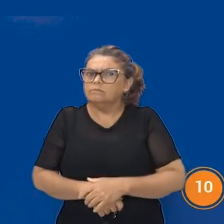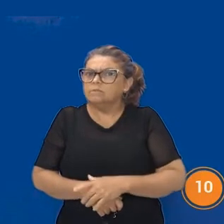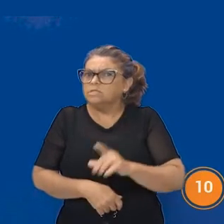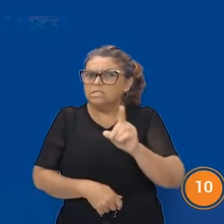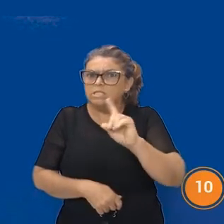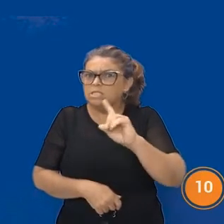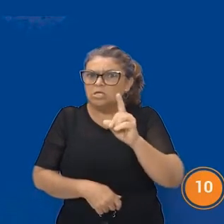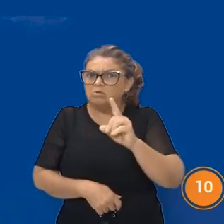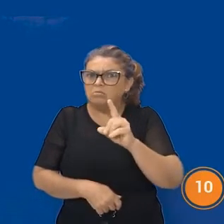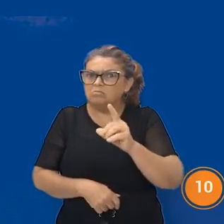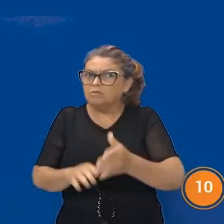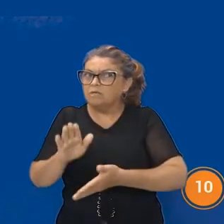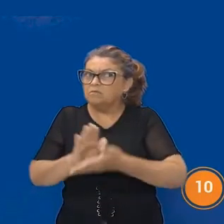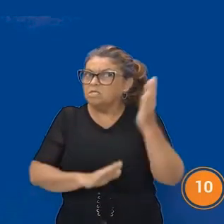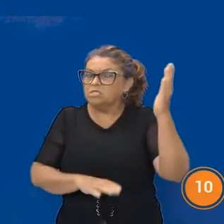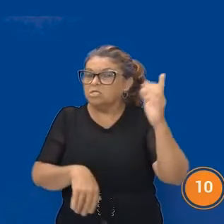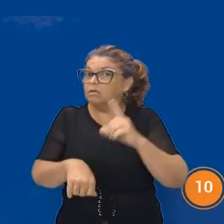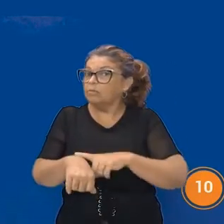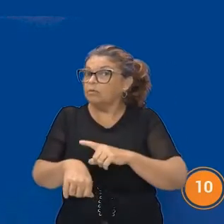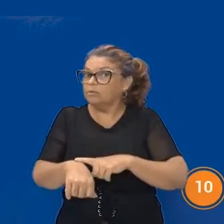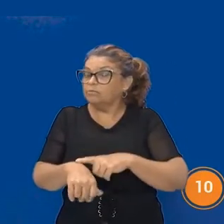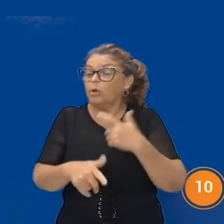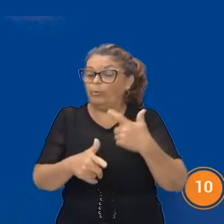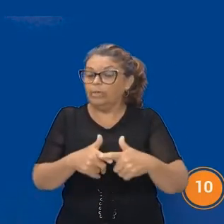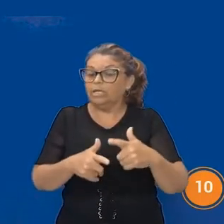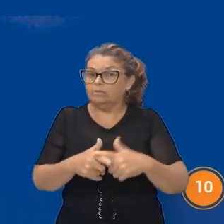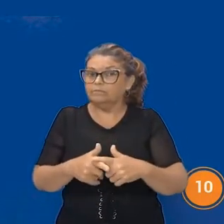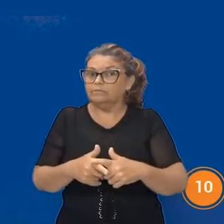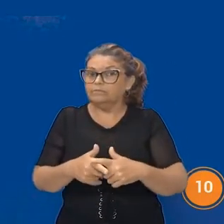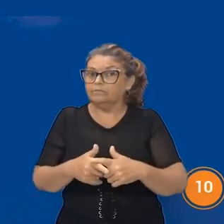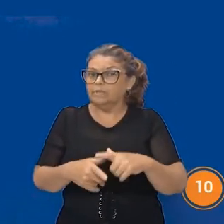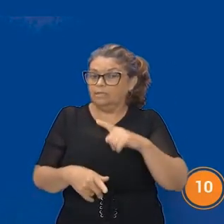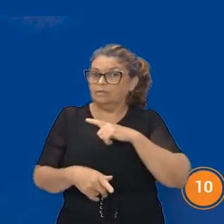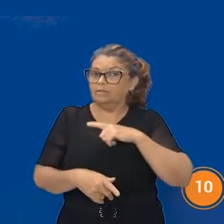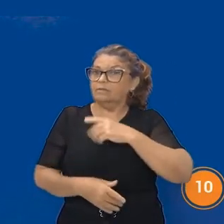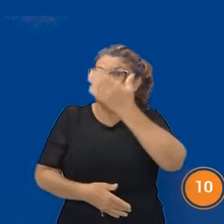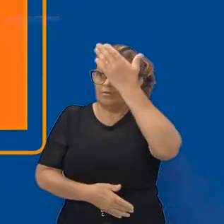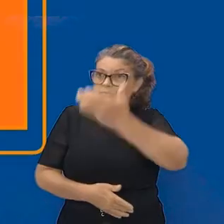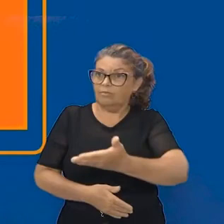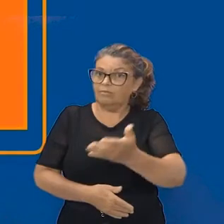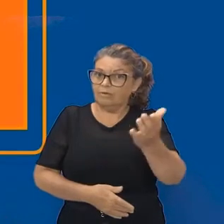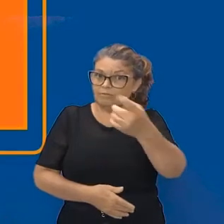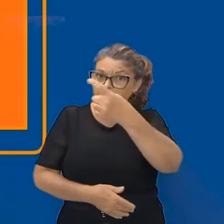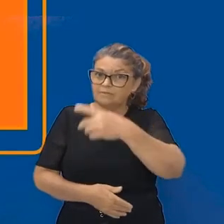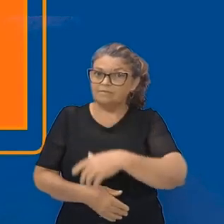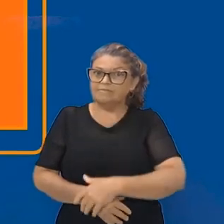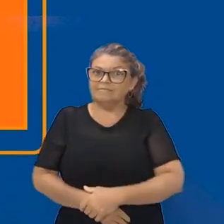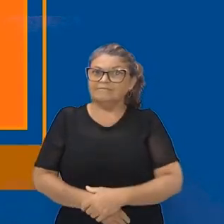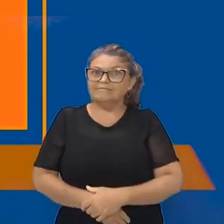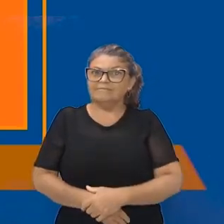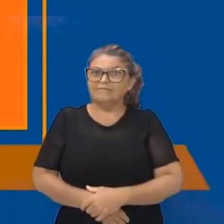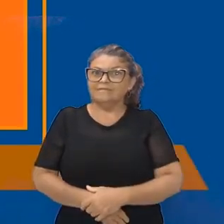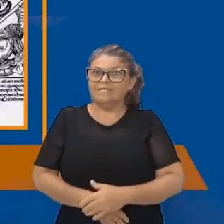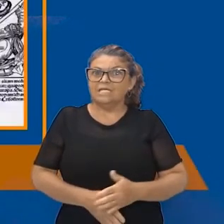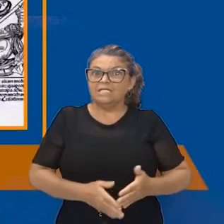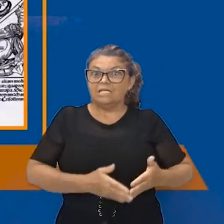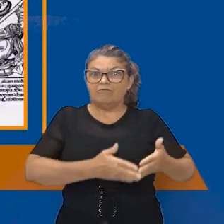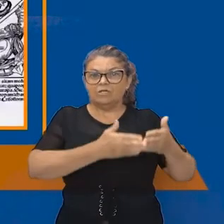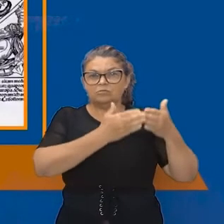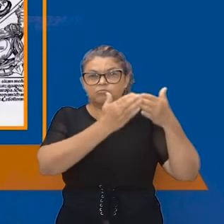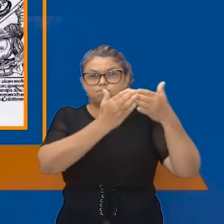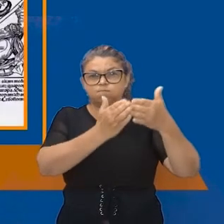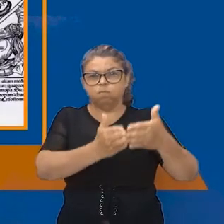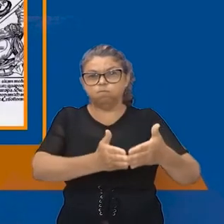momento? Complicado, né? Mas aí olha o que nós temos para vocês agora. Grandes navegações.